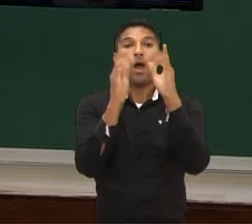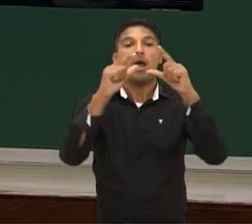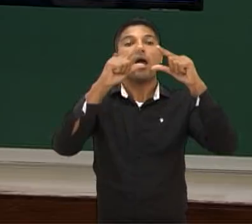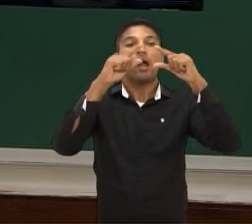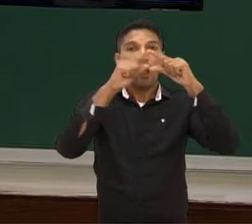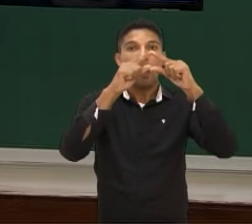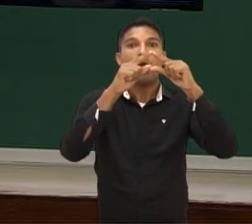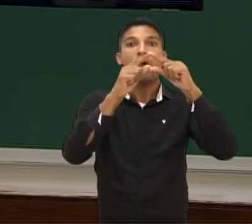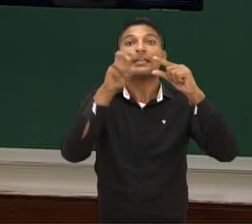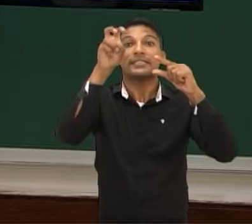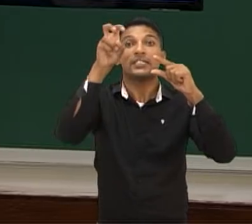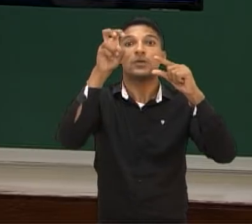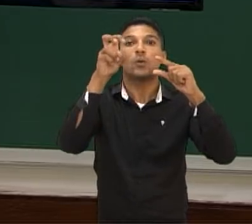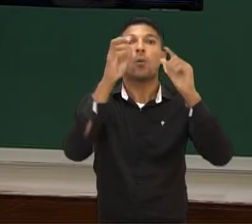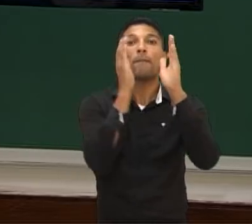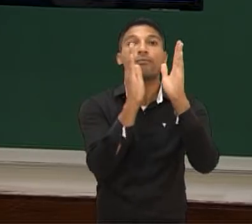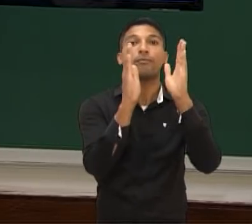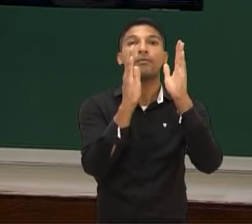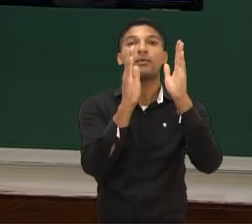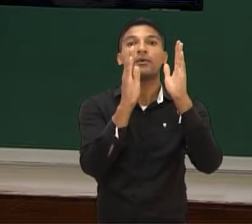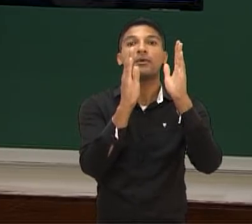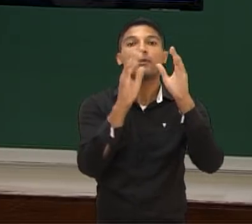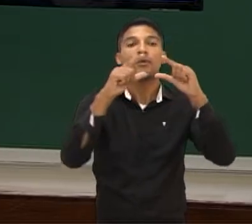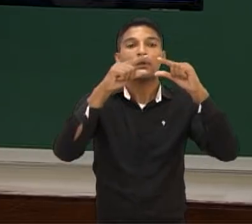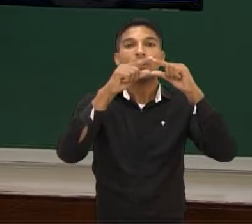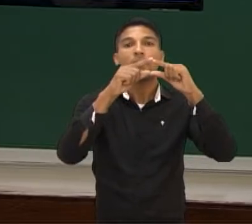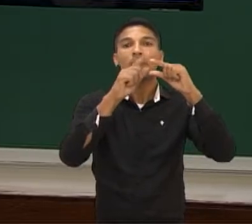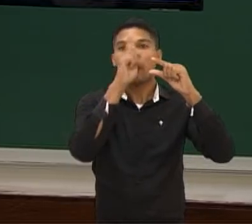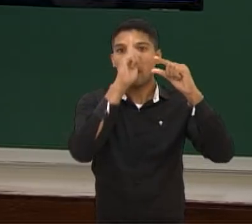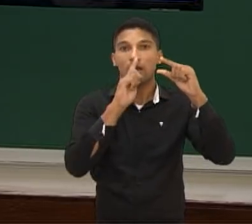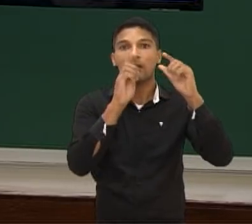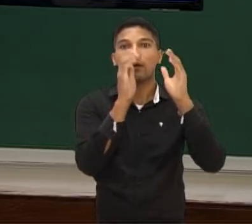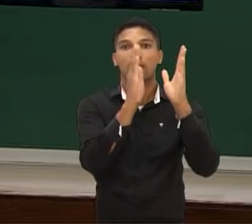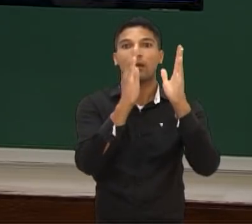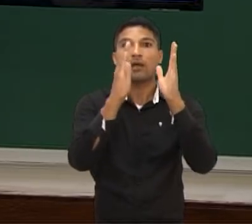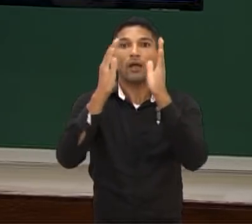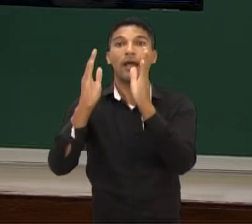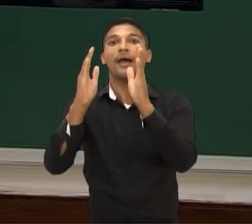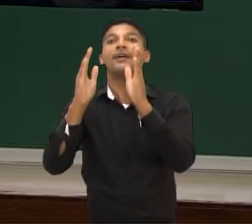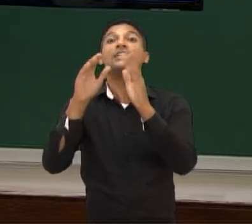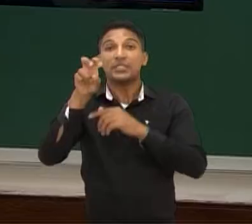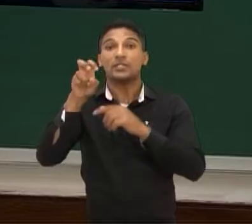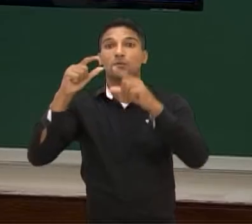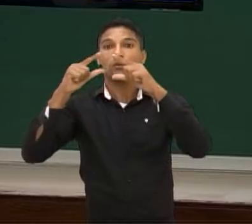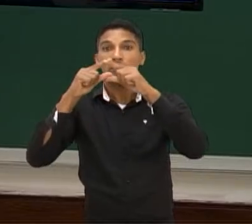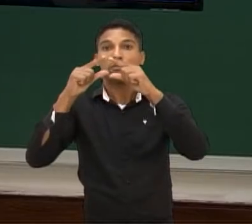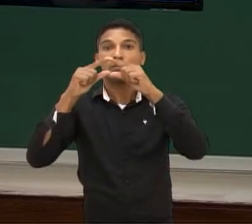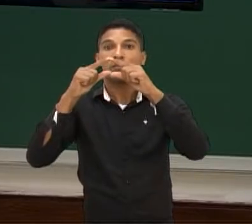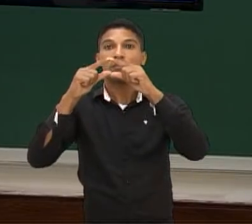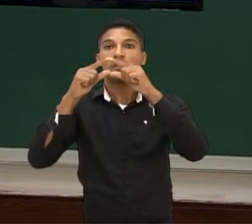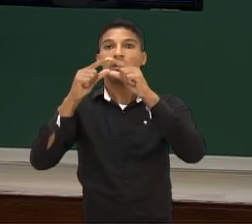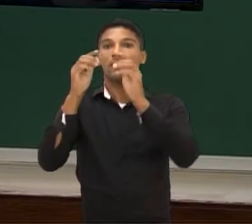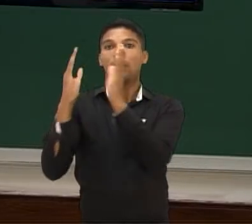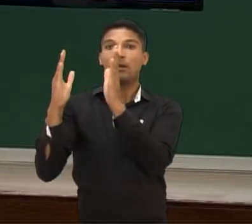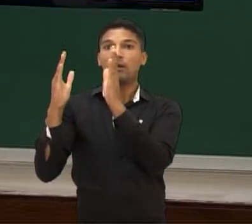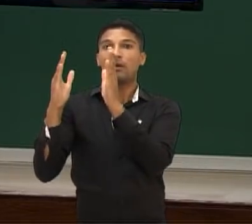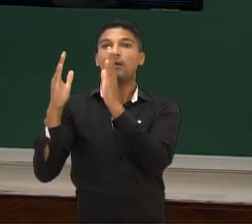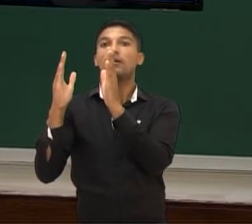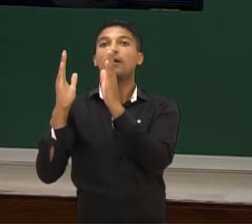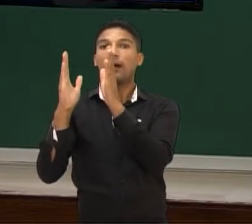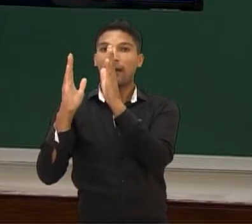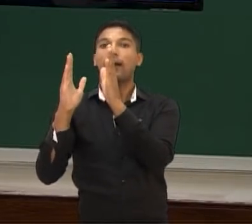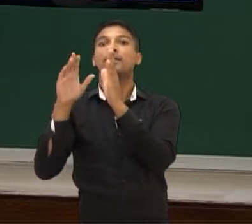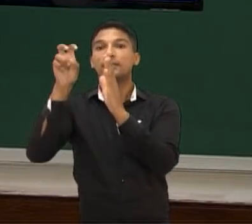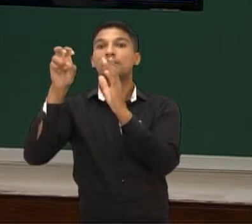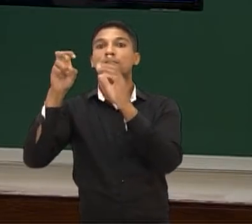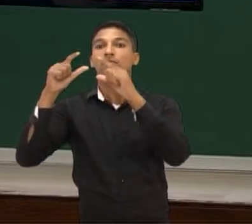1 inteiro mais 1 inteiro mais 3/5. 1 inteiro mais 1 inteiro, eu tenho 2 inteiros. 2 inteiros